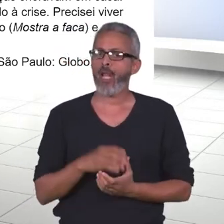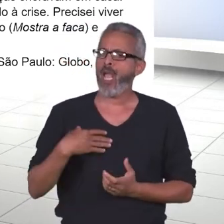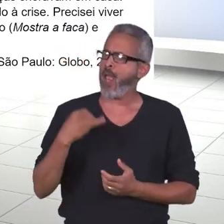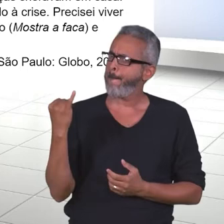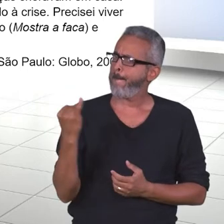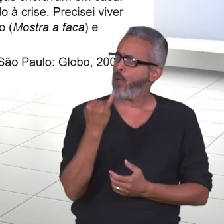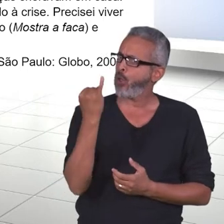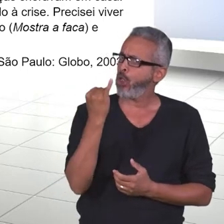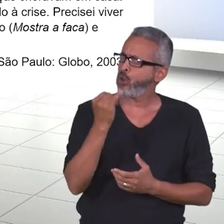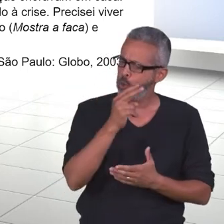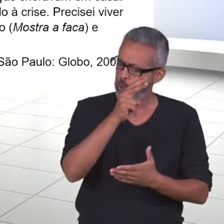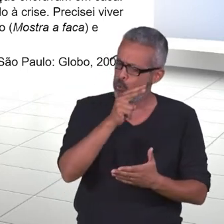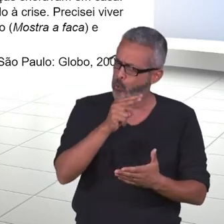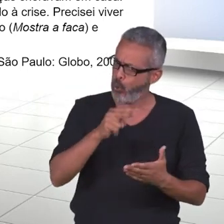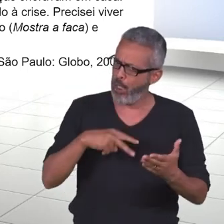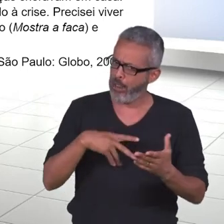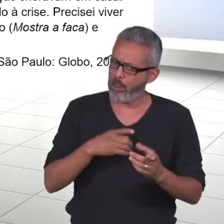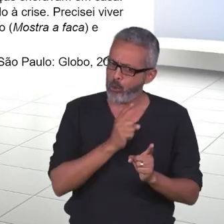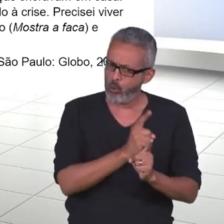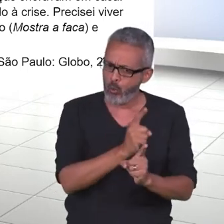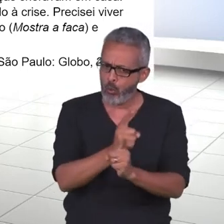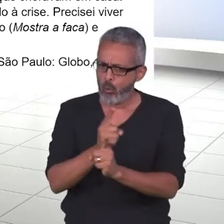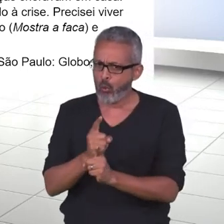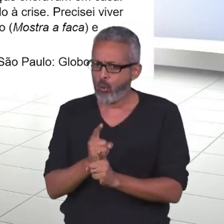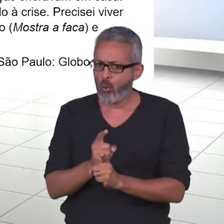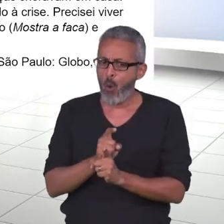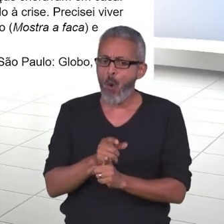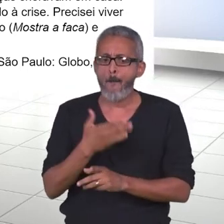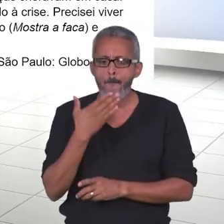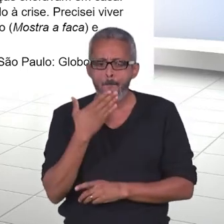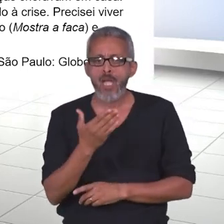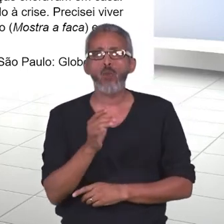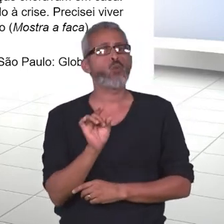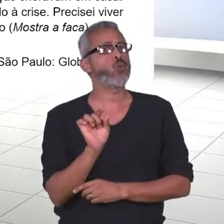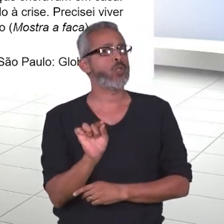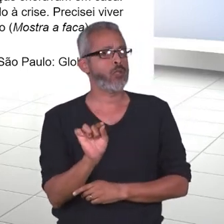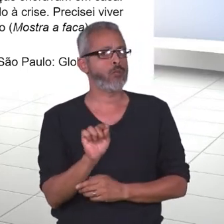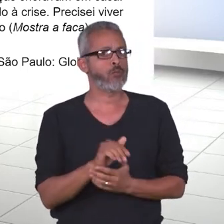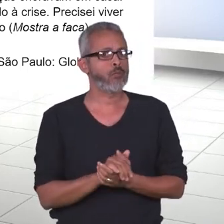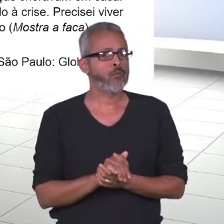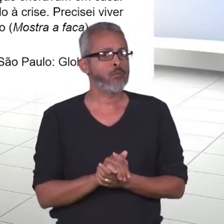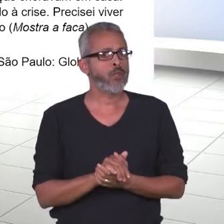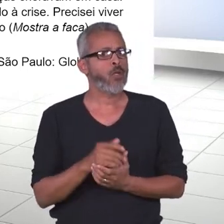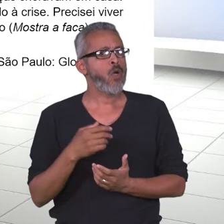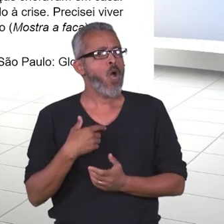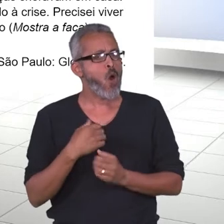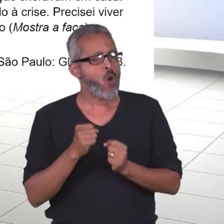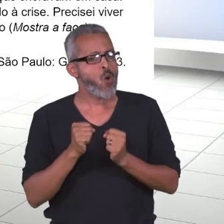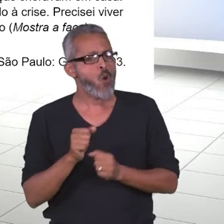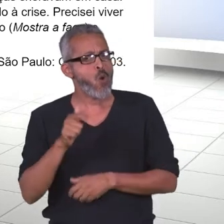instrumento, mostra a faca, e fiquei passadista. Oswald de Andrade,